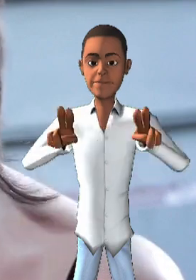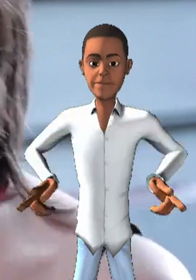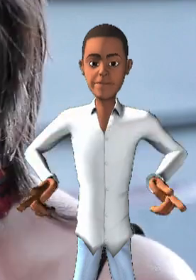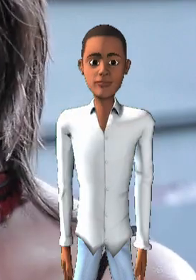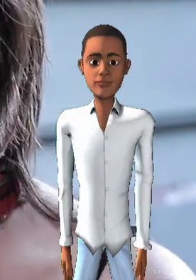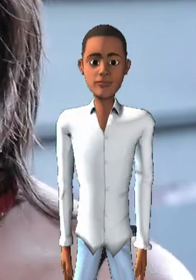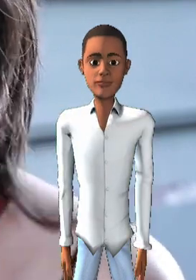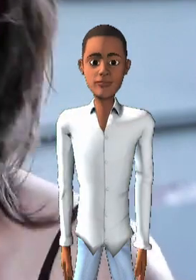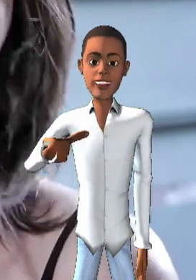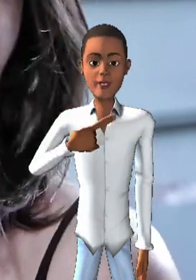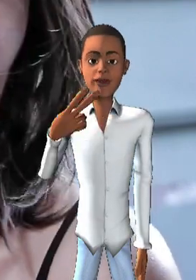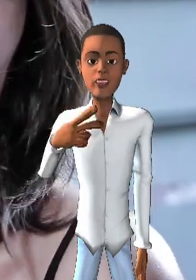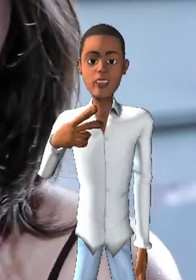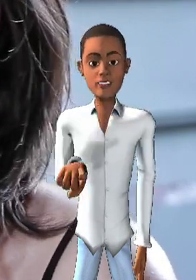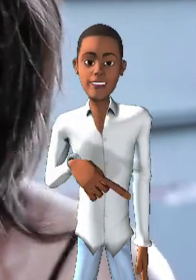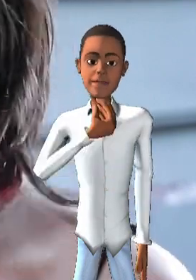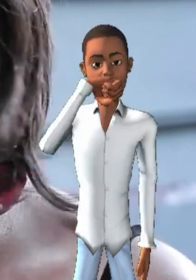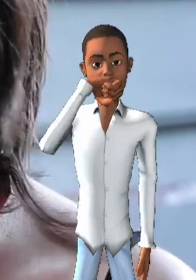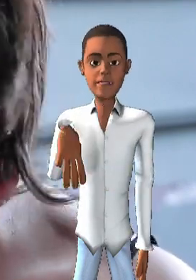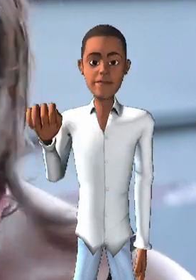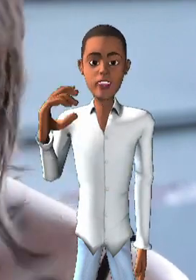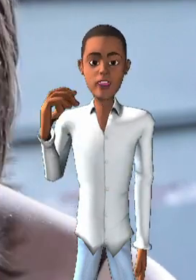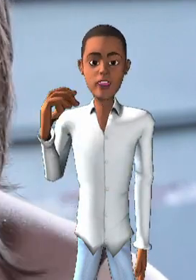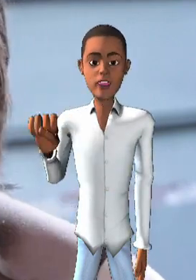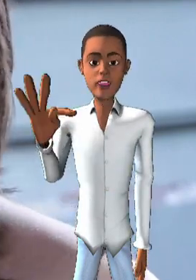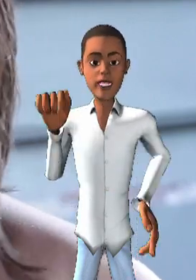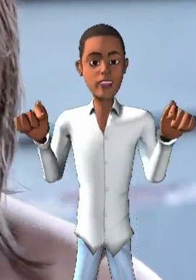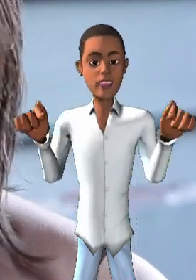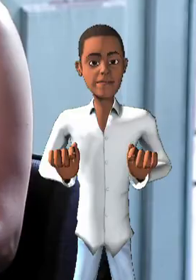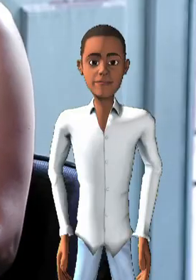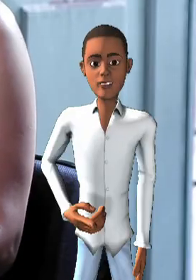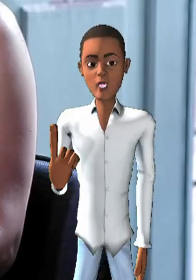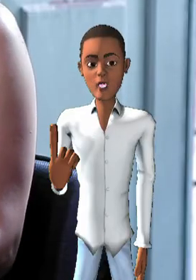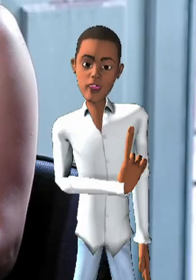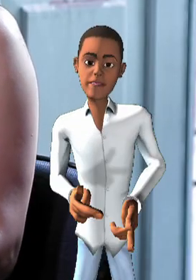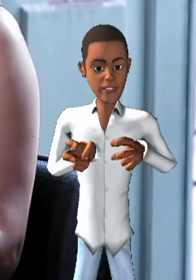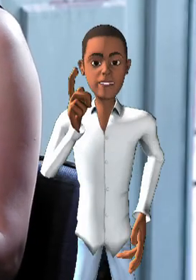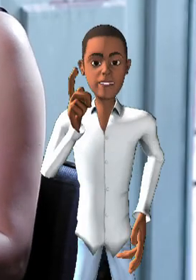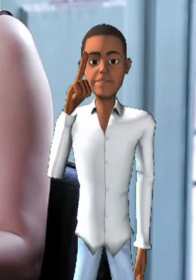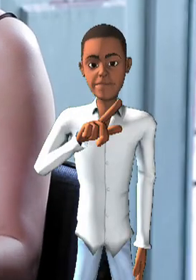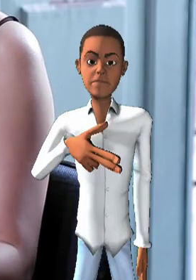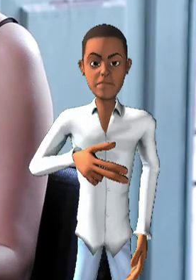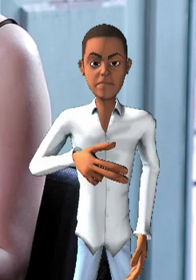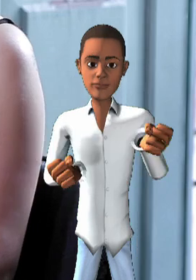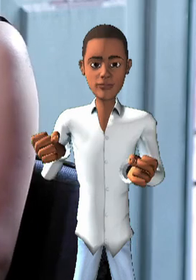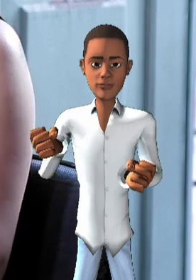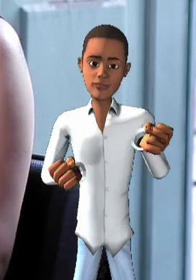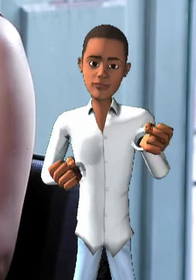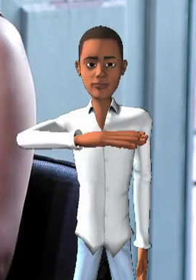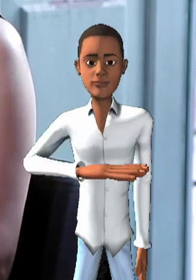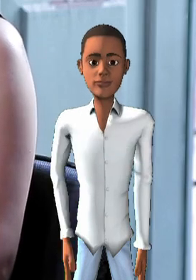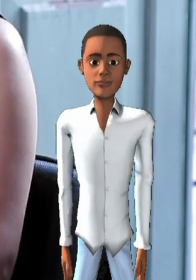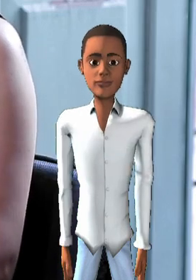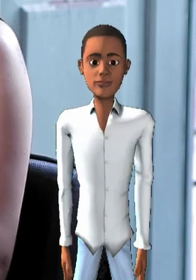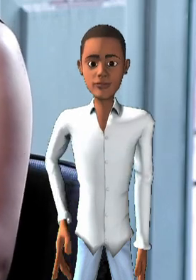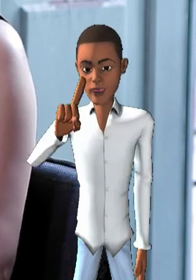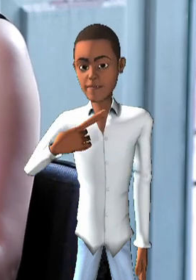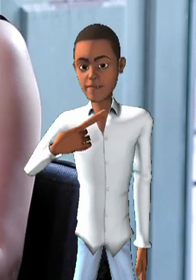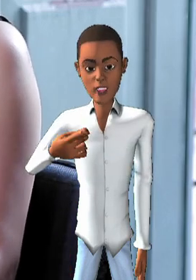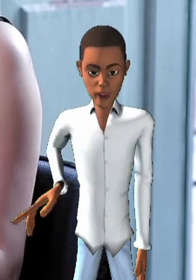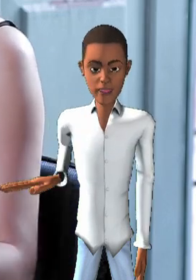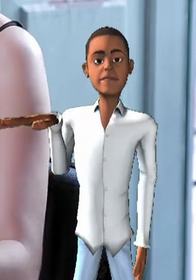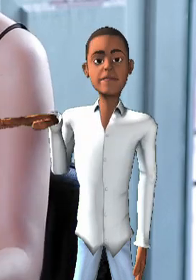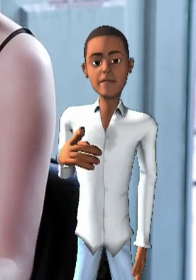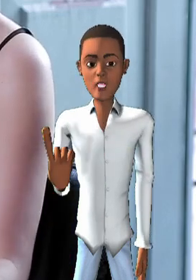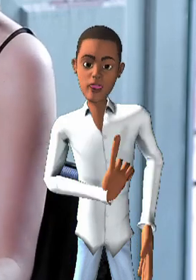de outro. Aí eu devolvo para o adolescente, então você vai ser um pai machista? Às vezes a gente percebe que eles ganham armas e carros. Quando eles